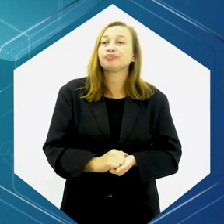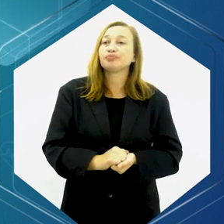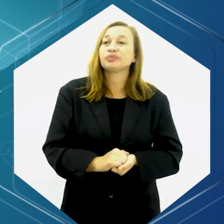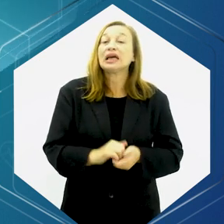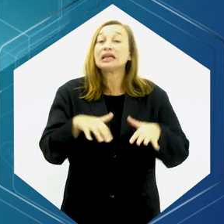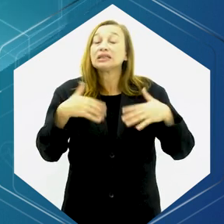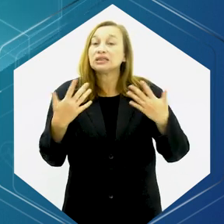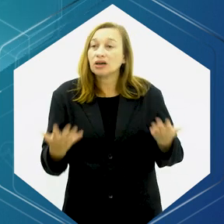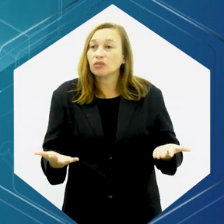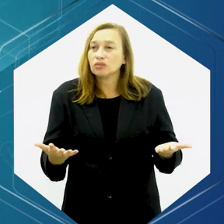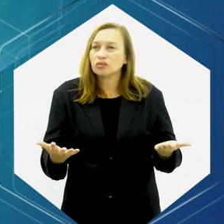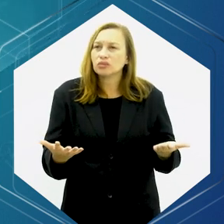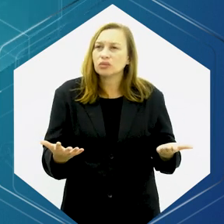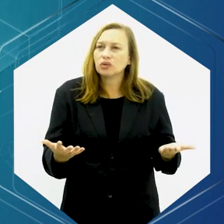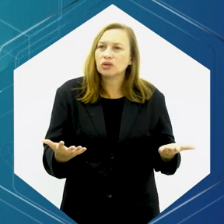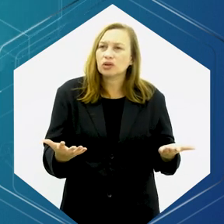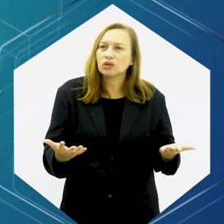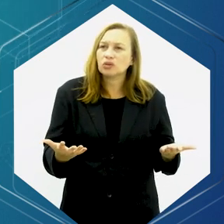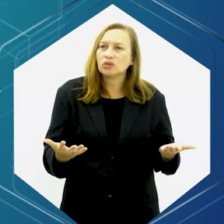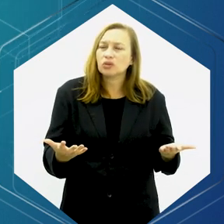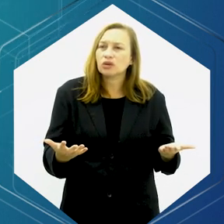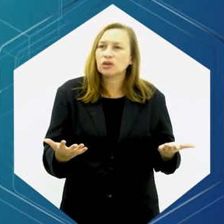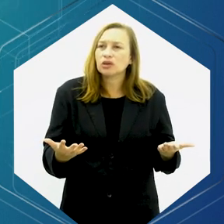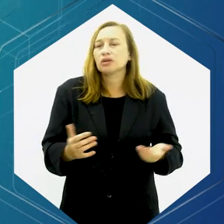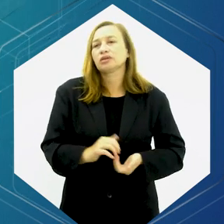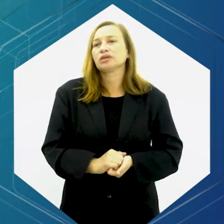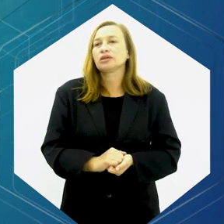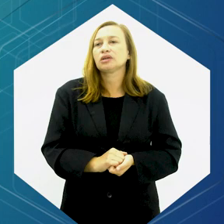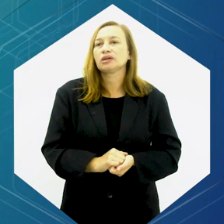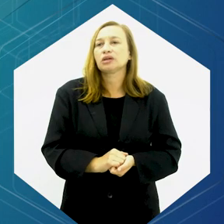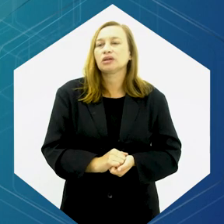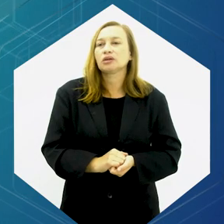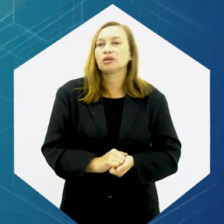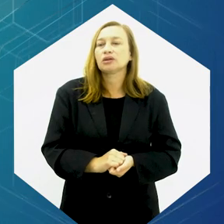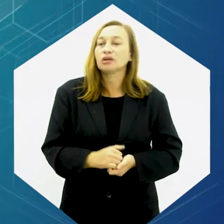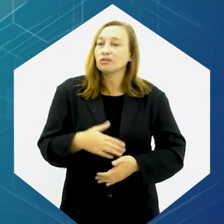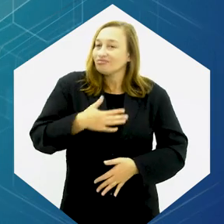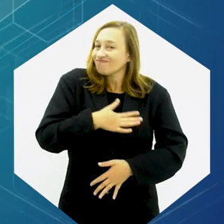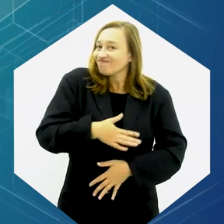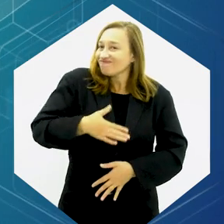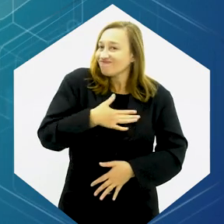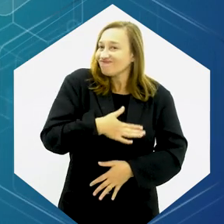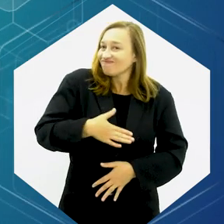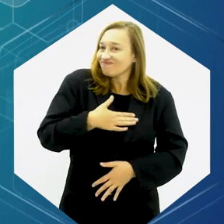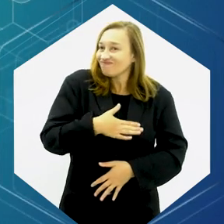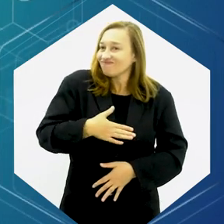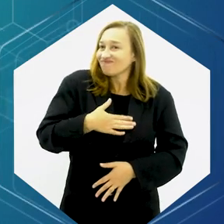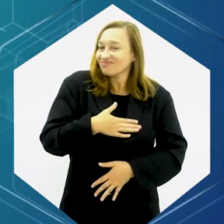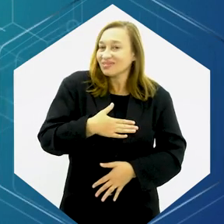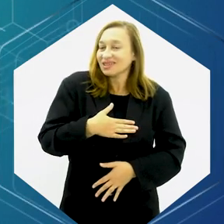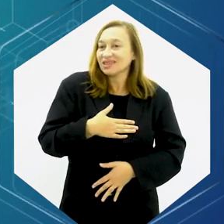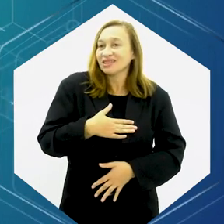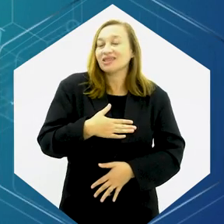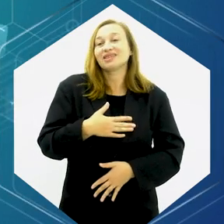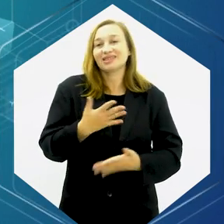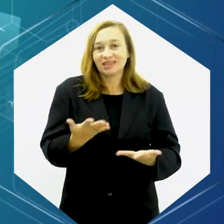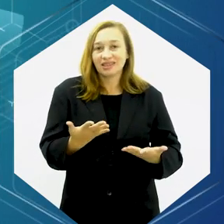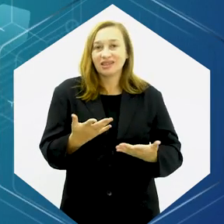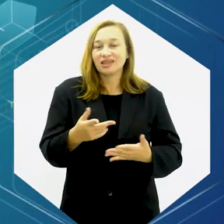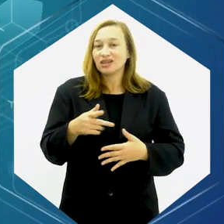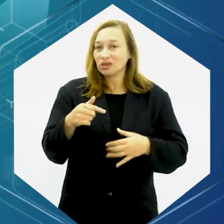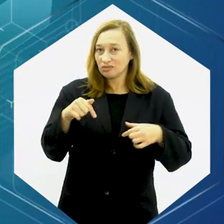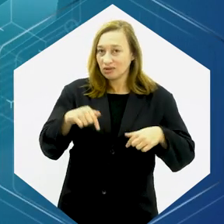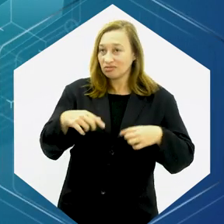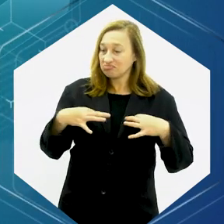assuntos então Eh Expresso minha minha satisfação por estar presente aqui estou